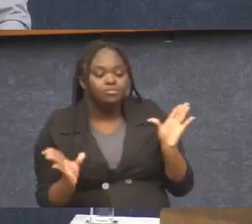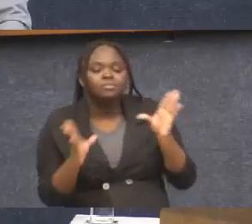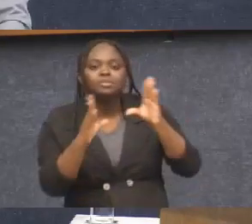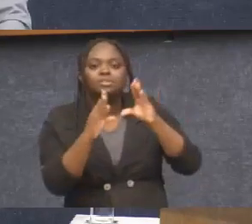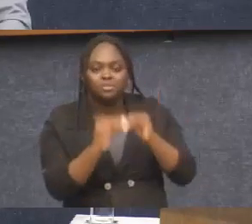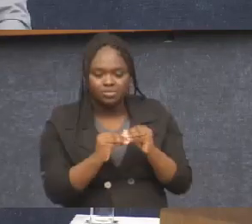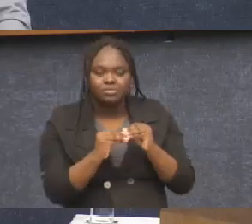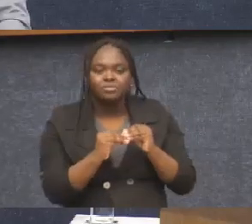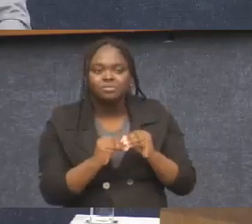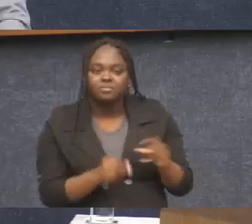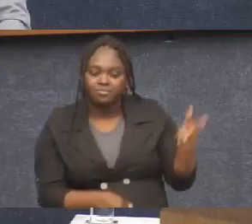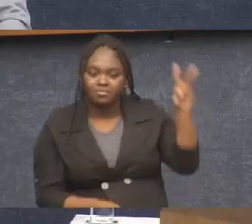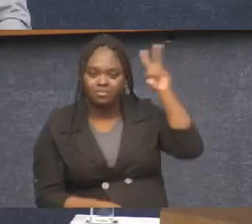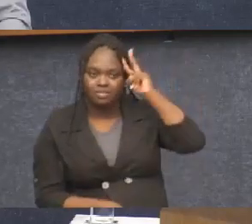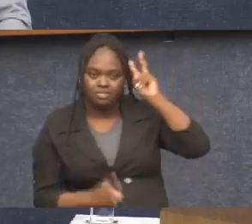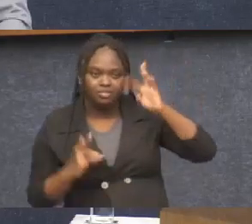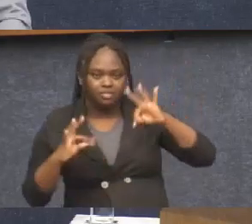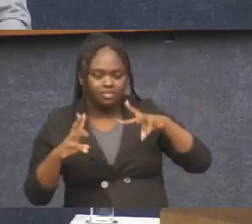a generosidade.